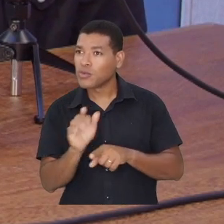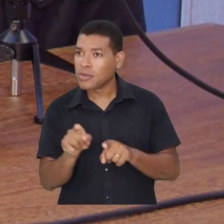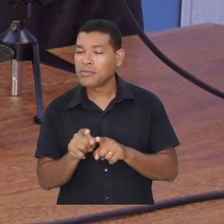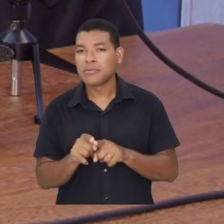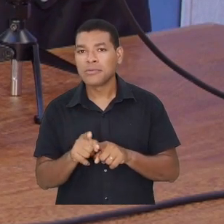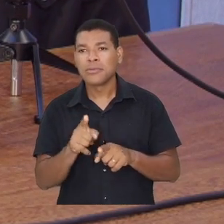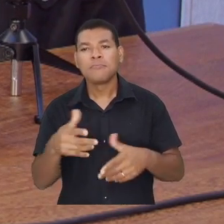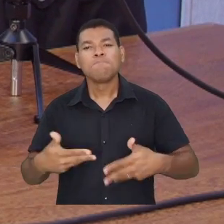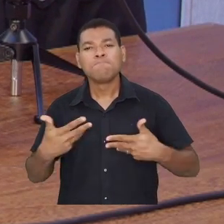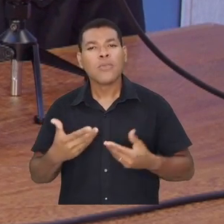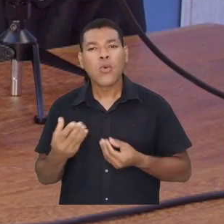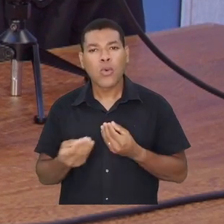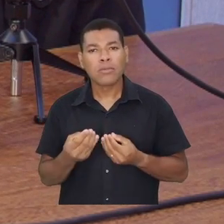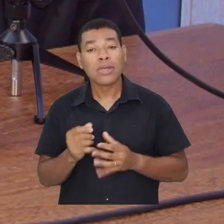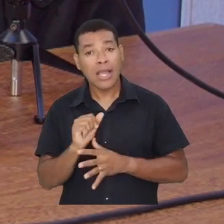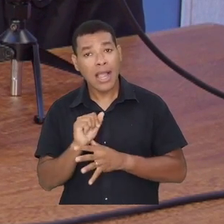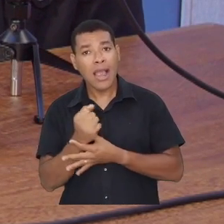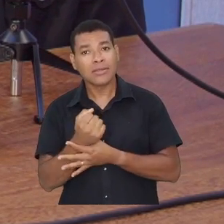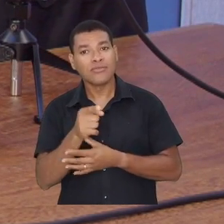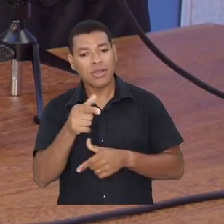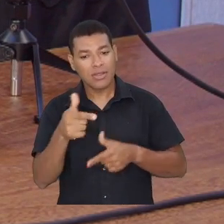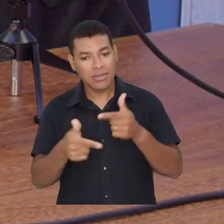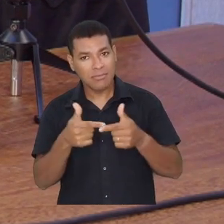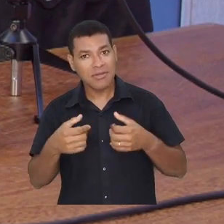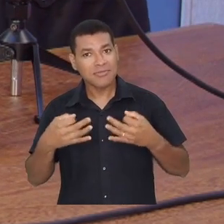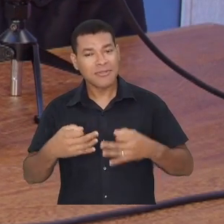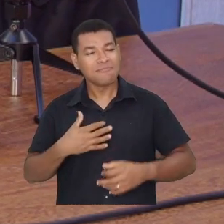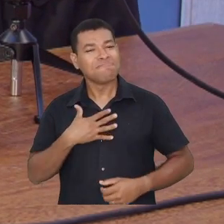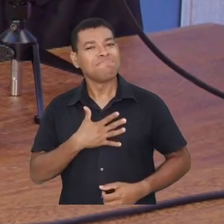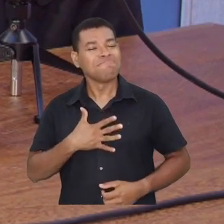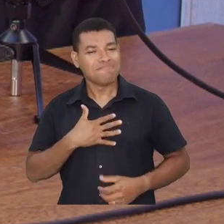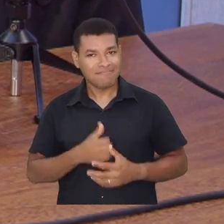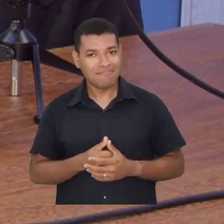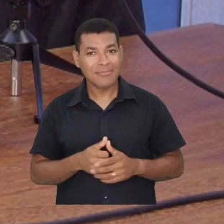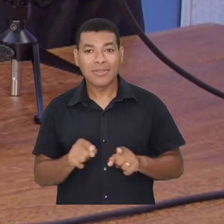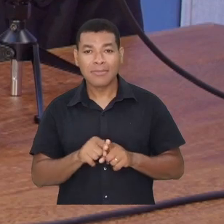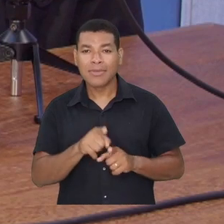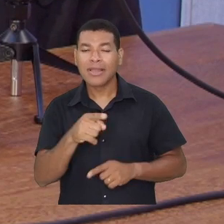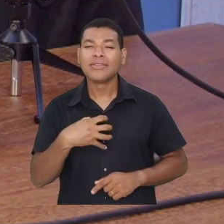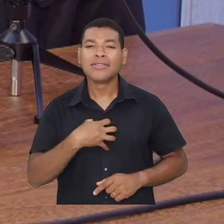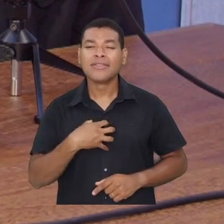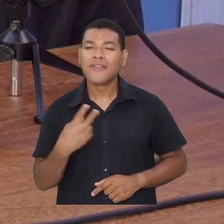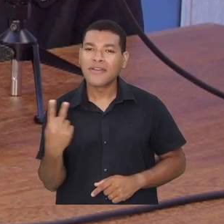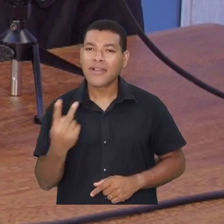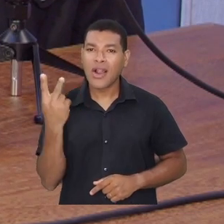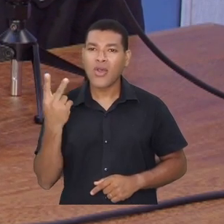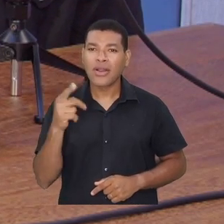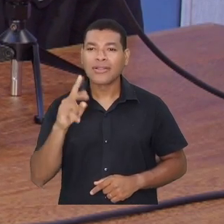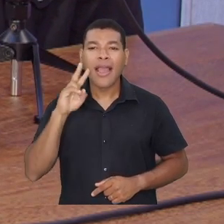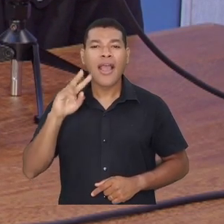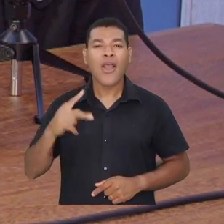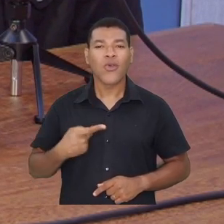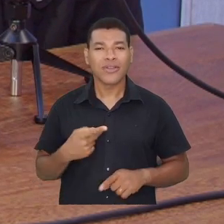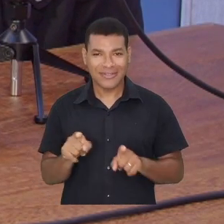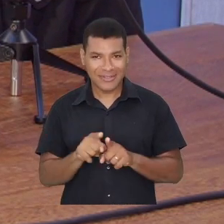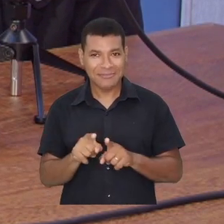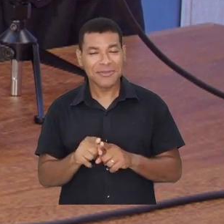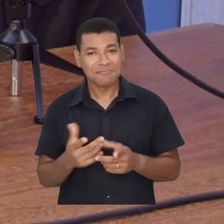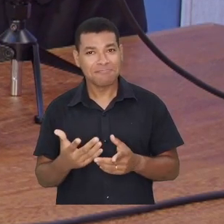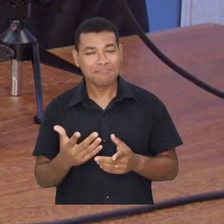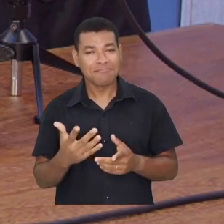te motive, garantir que você está trabalhando inspirado e que você se sinta valorizado e reconhecido. Então, acho que é